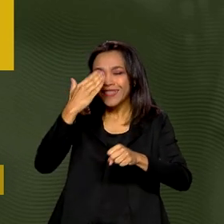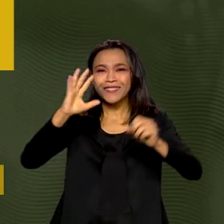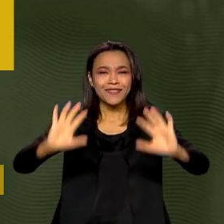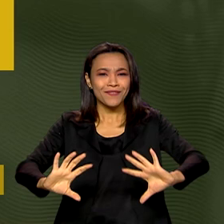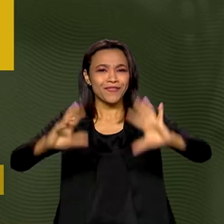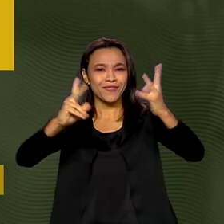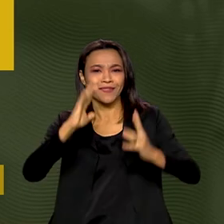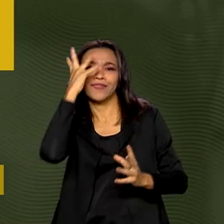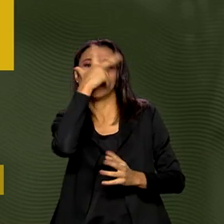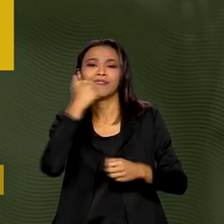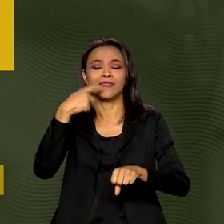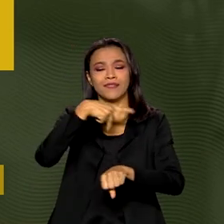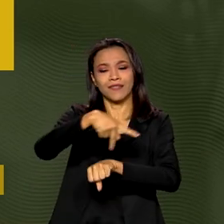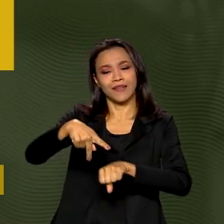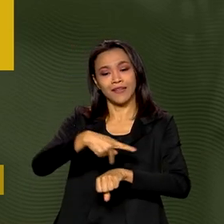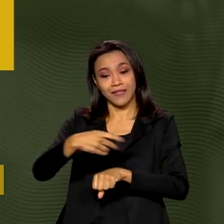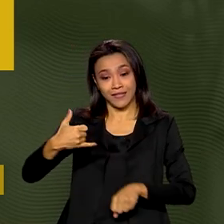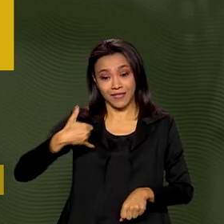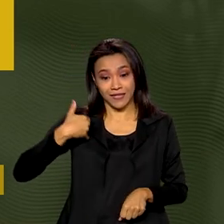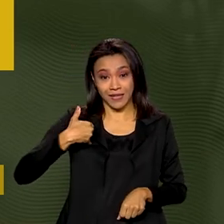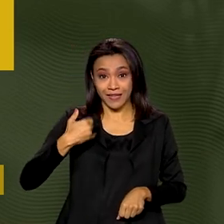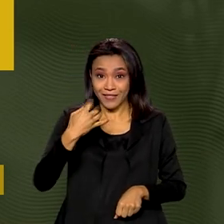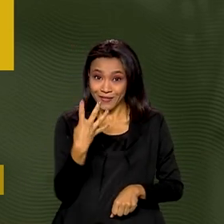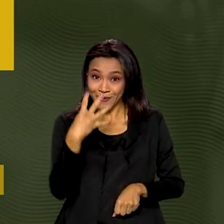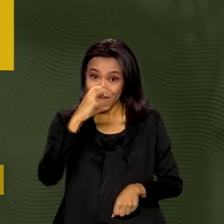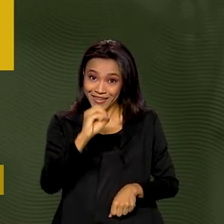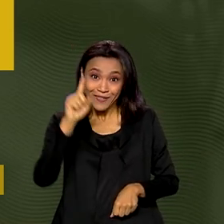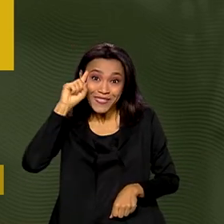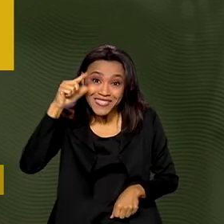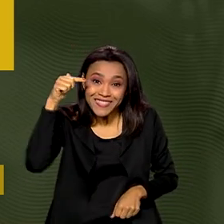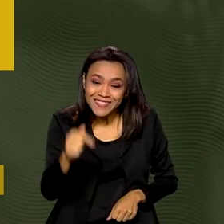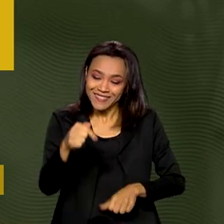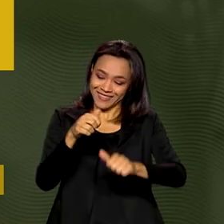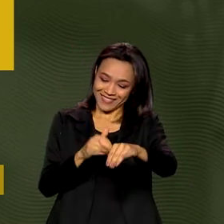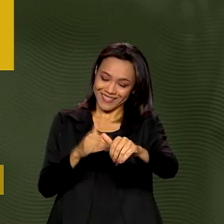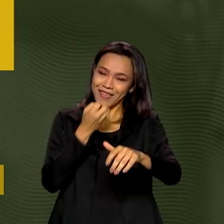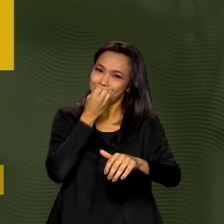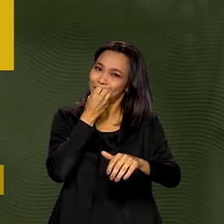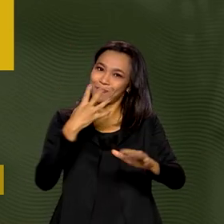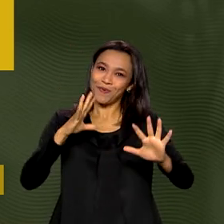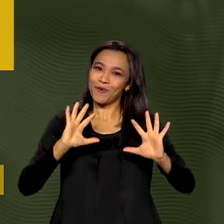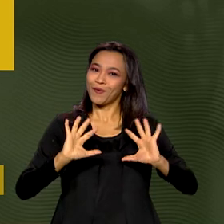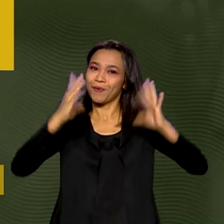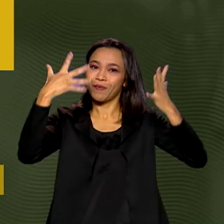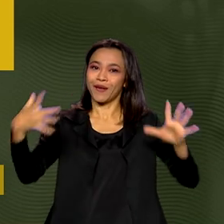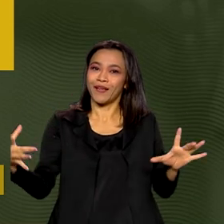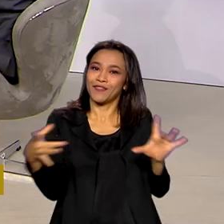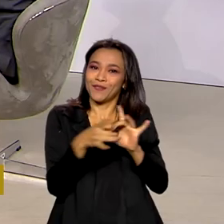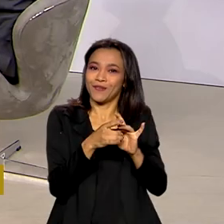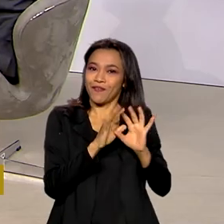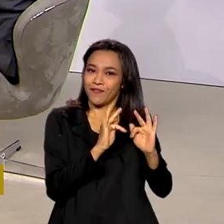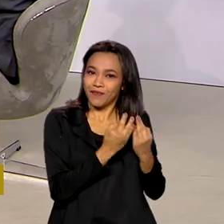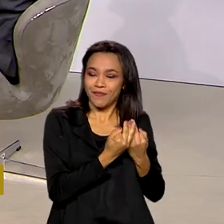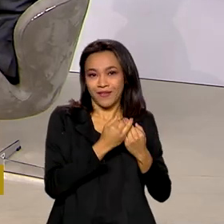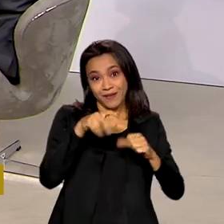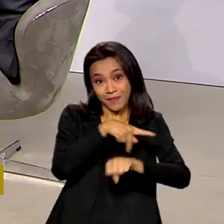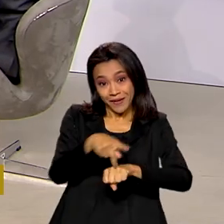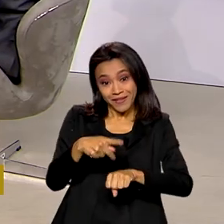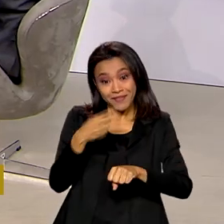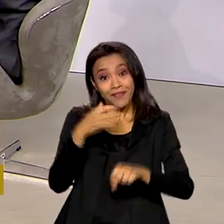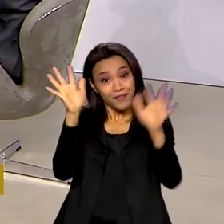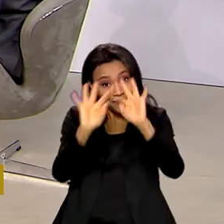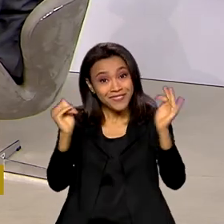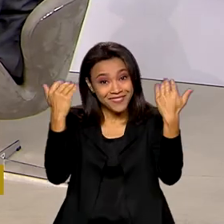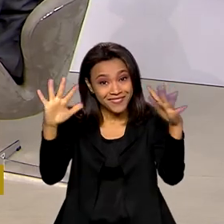lindo país. Faz 40 anos no dia 7 de setembro, é muito bom comemorar junto com a família o país. Então, parabéns para você também, feliz aniversário,